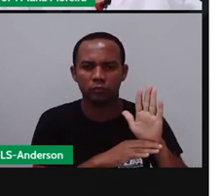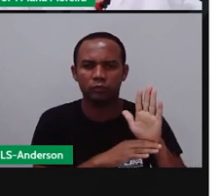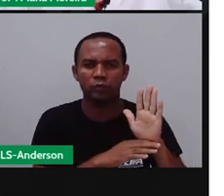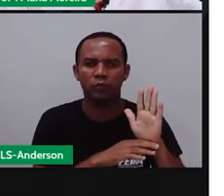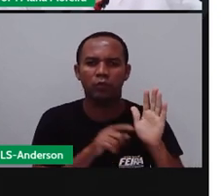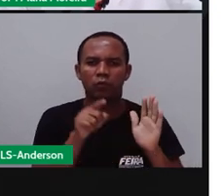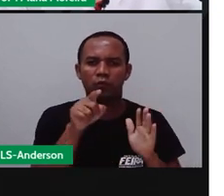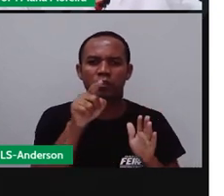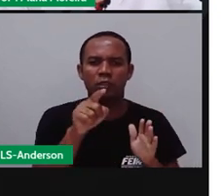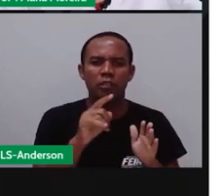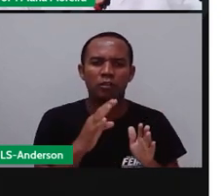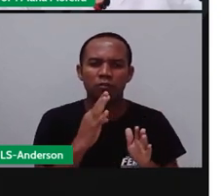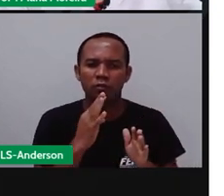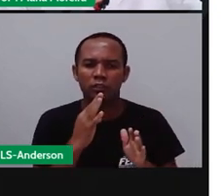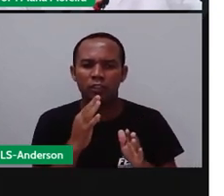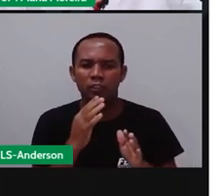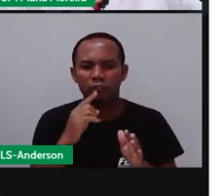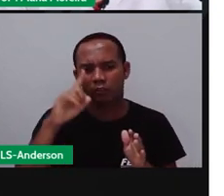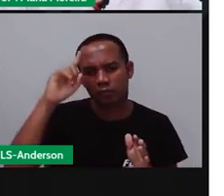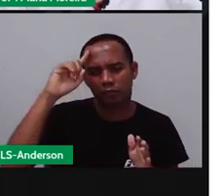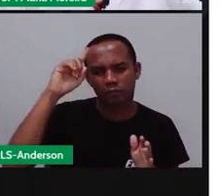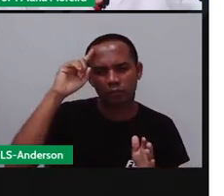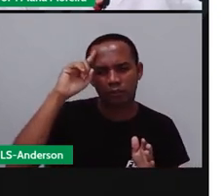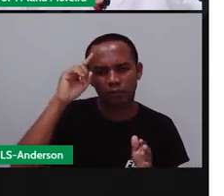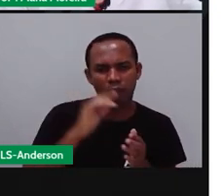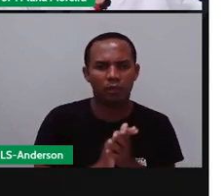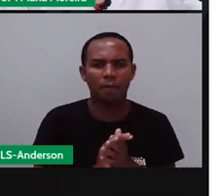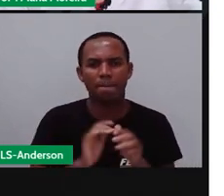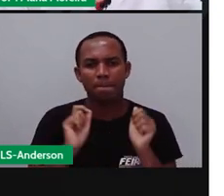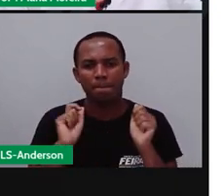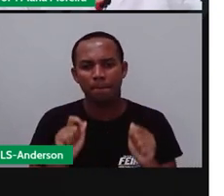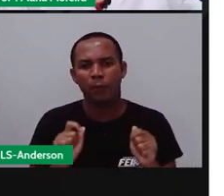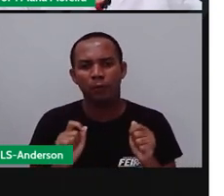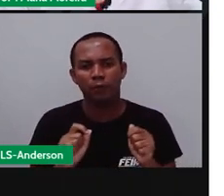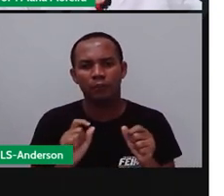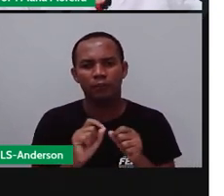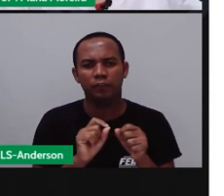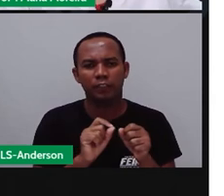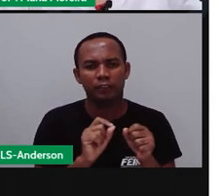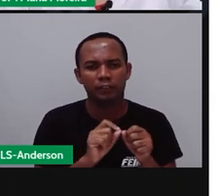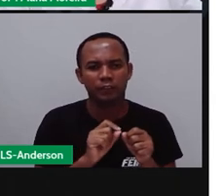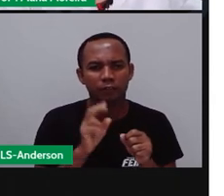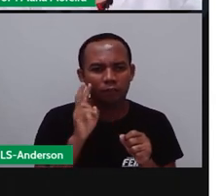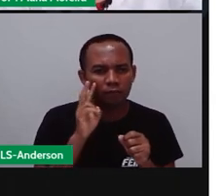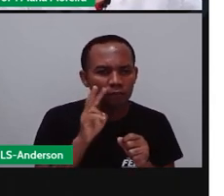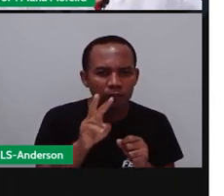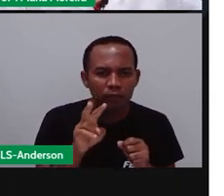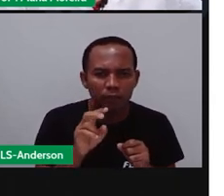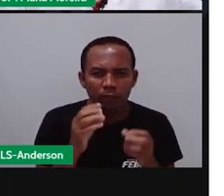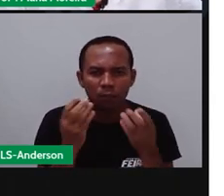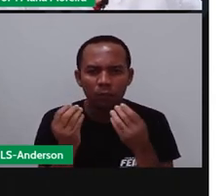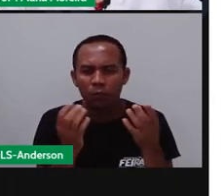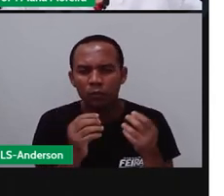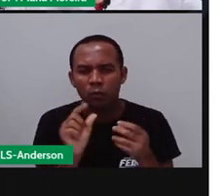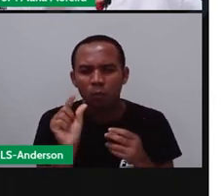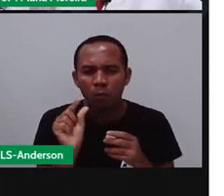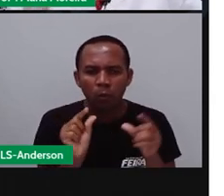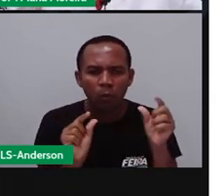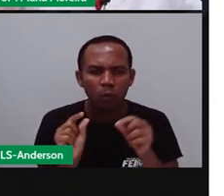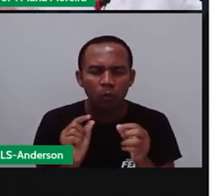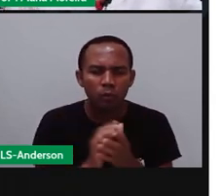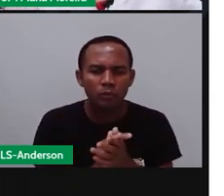né, as observa no dia a dia. Então, você pode fazer o quê? As que você vê muito, as que você vê pouco, e